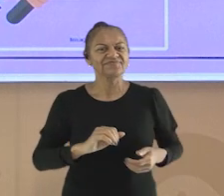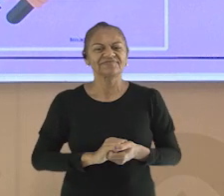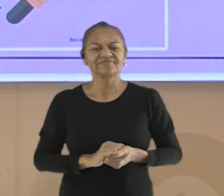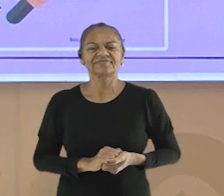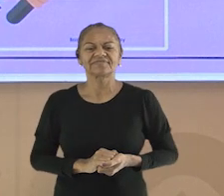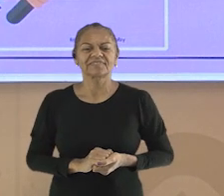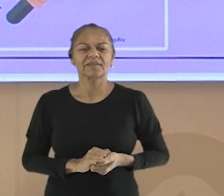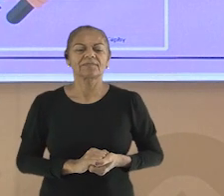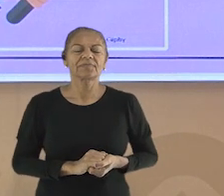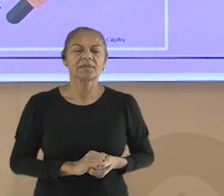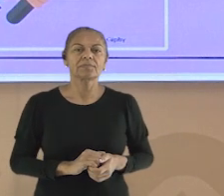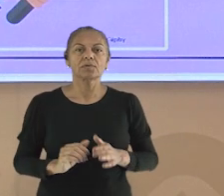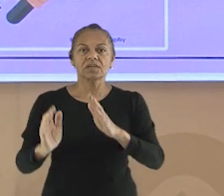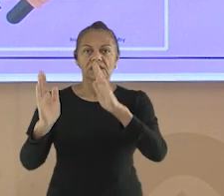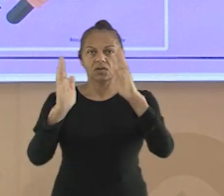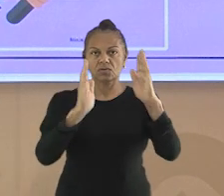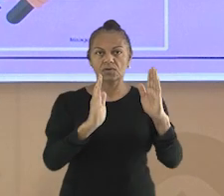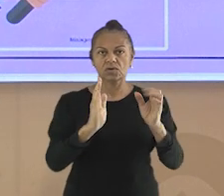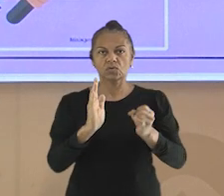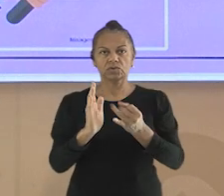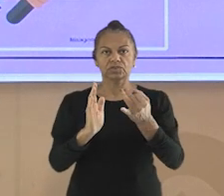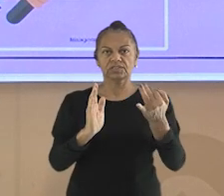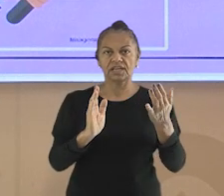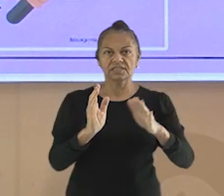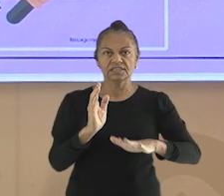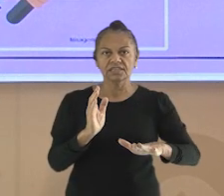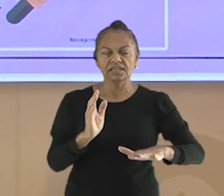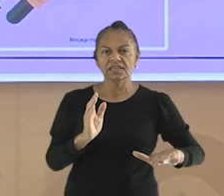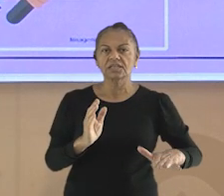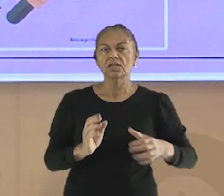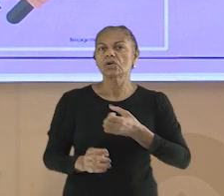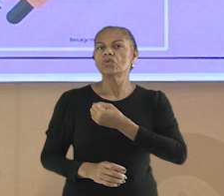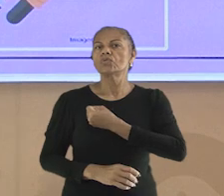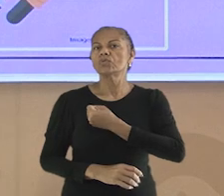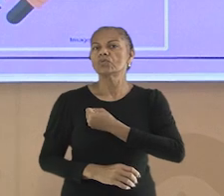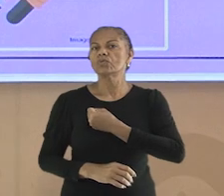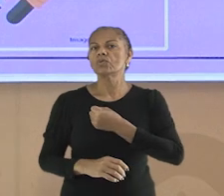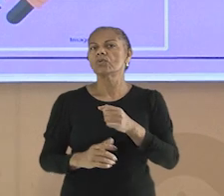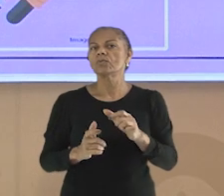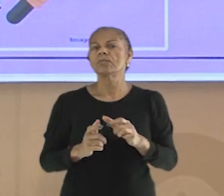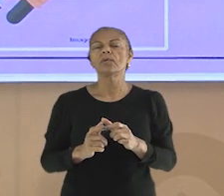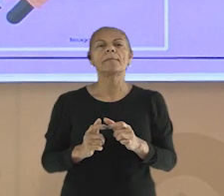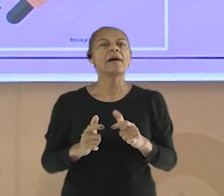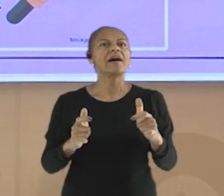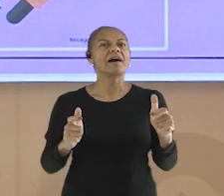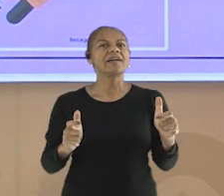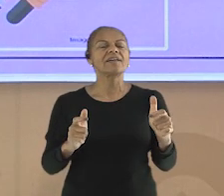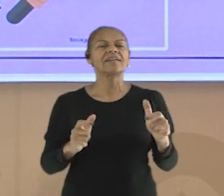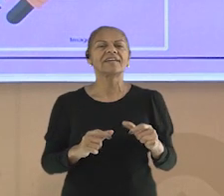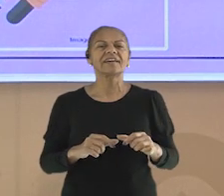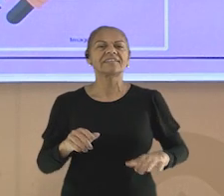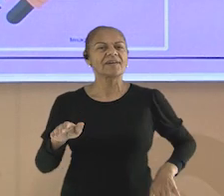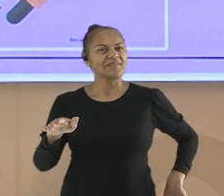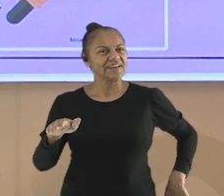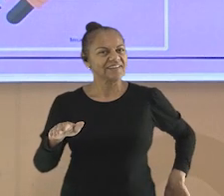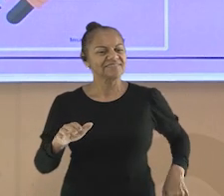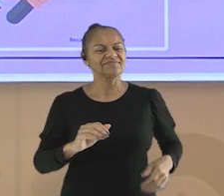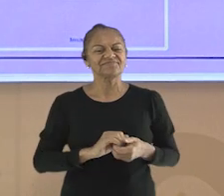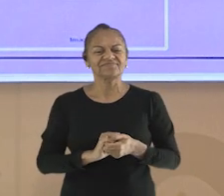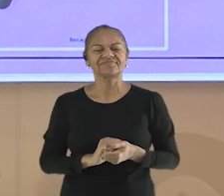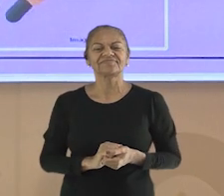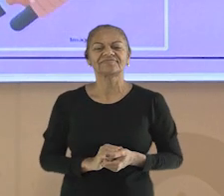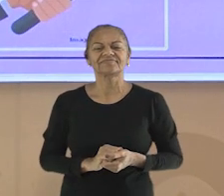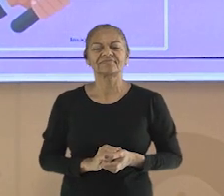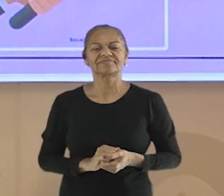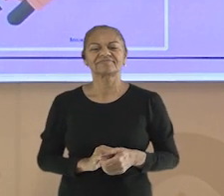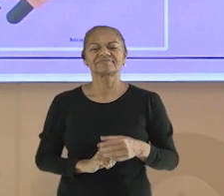férias é para a praia, já que aqui na coluna da quantidade de crianças, o maior número